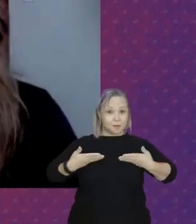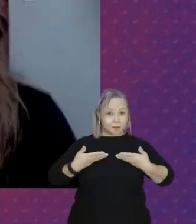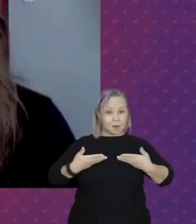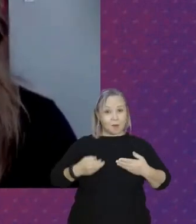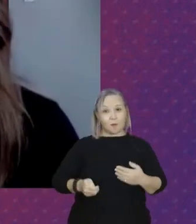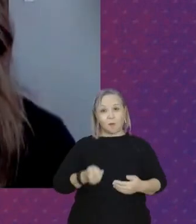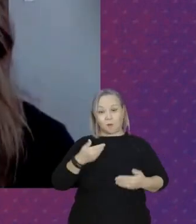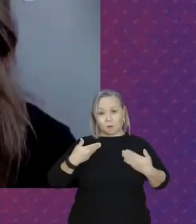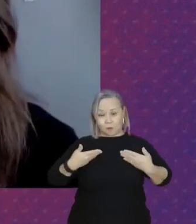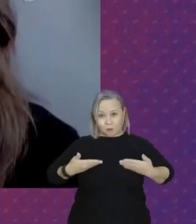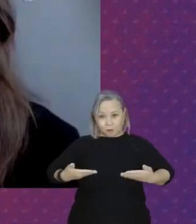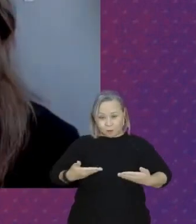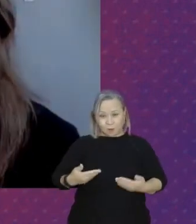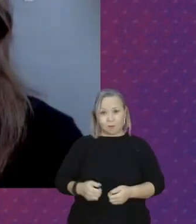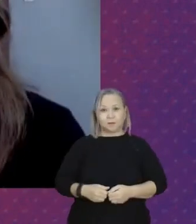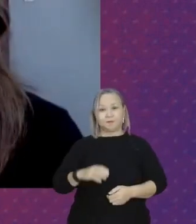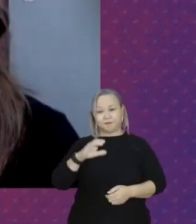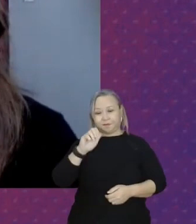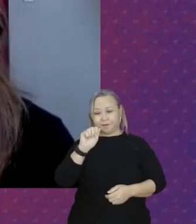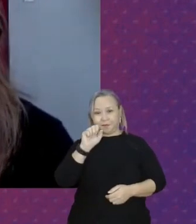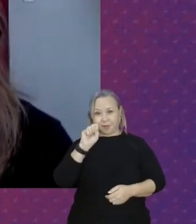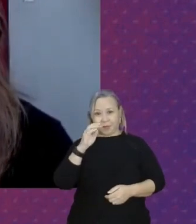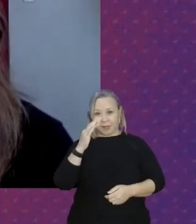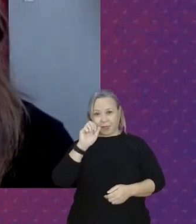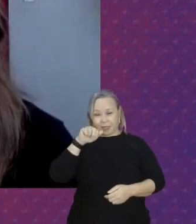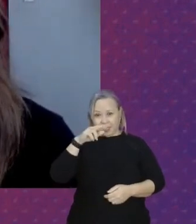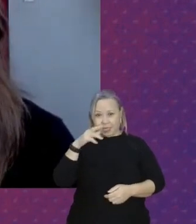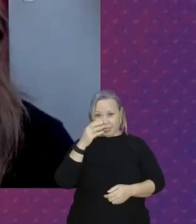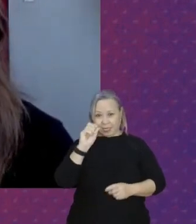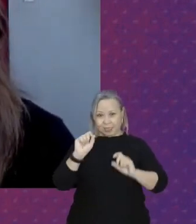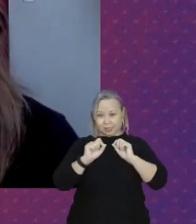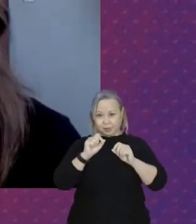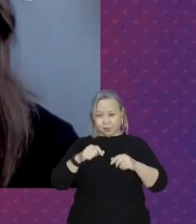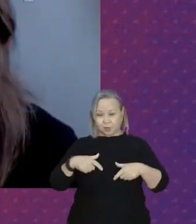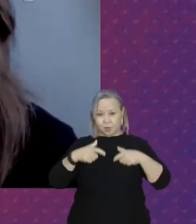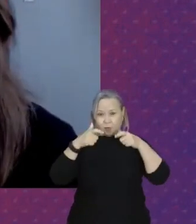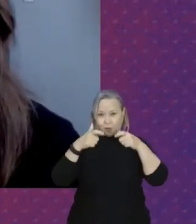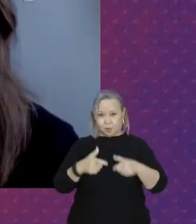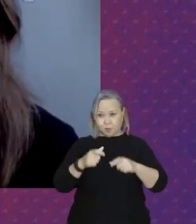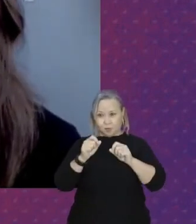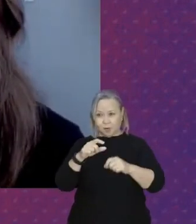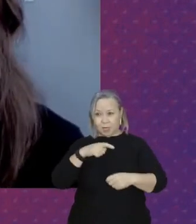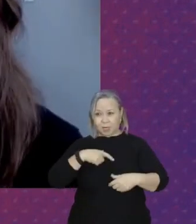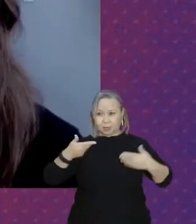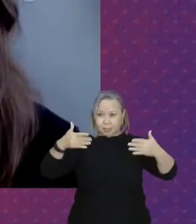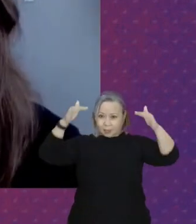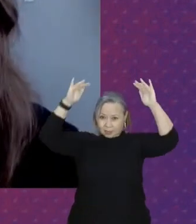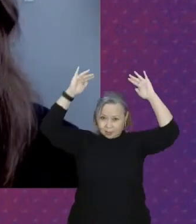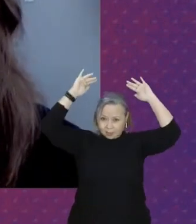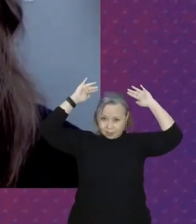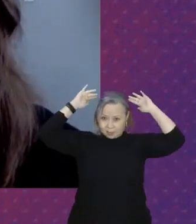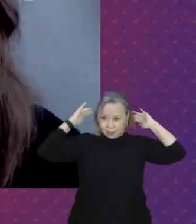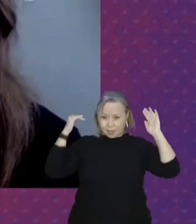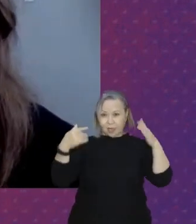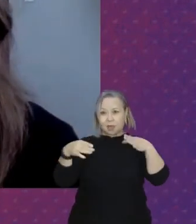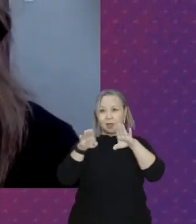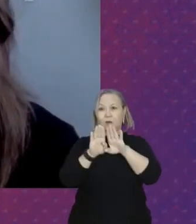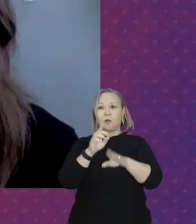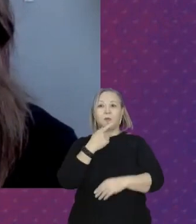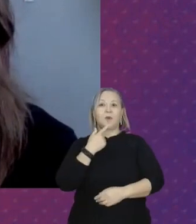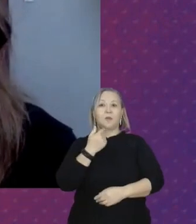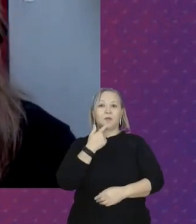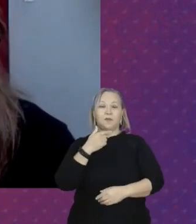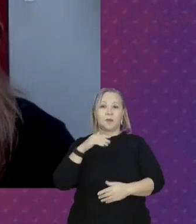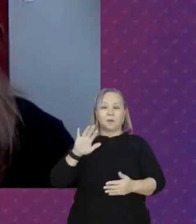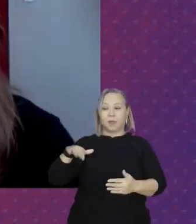longo, castanho. Estou num ambiente que tem aqui atrás uma porta vermelha e do lado